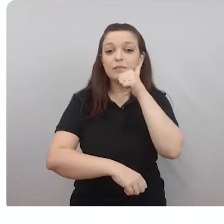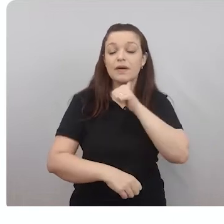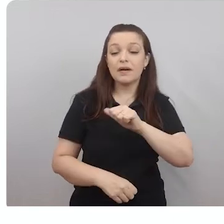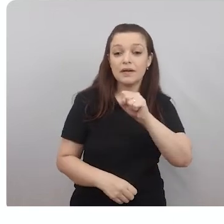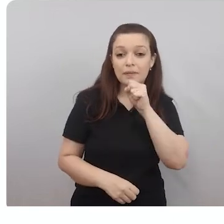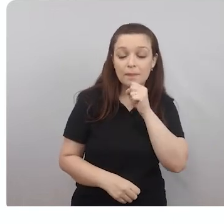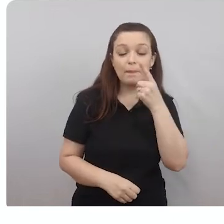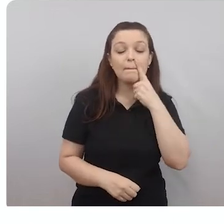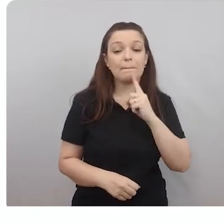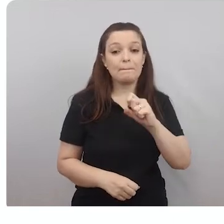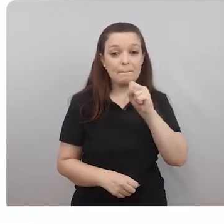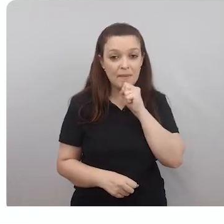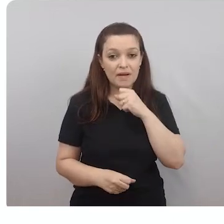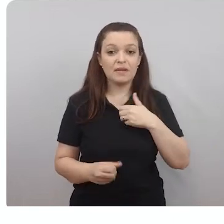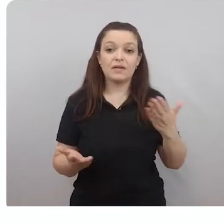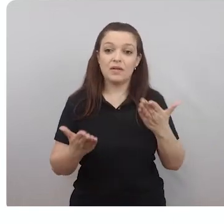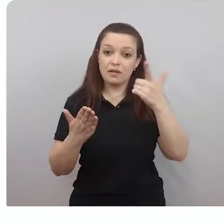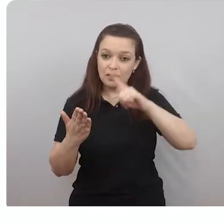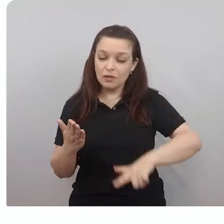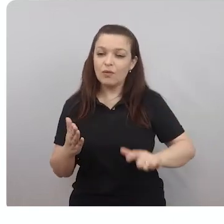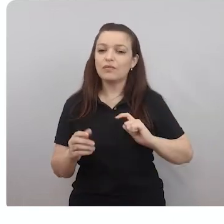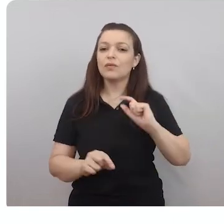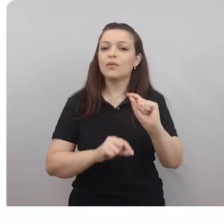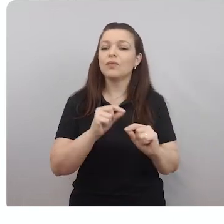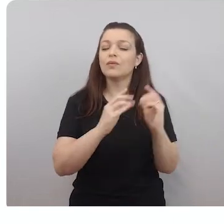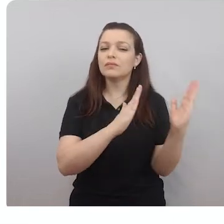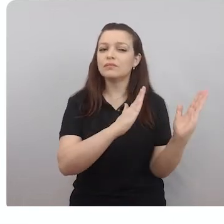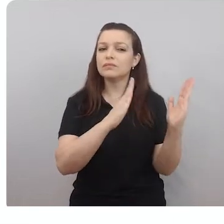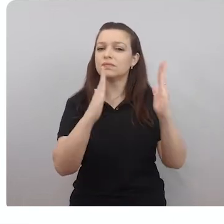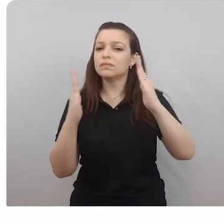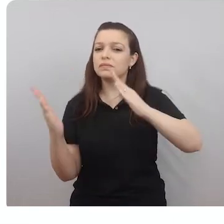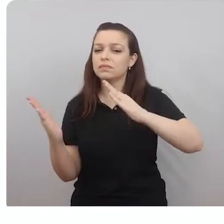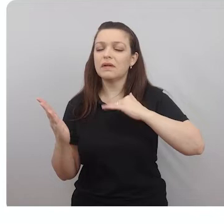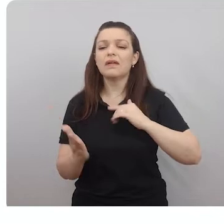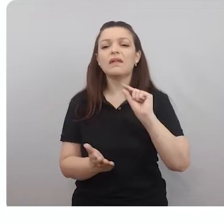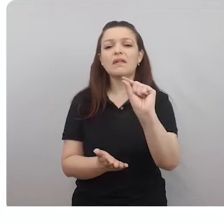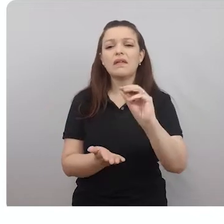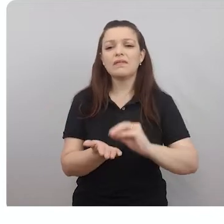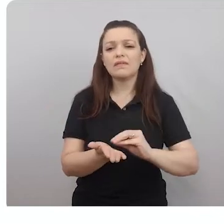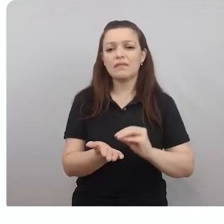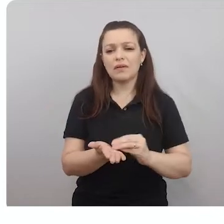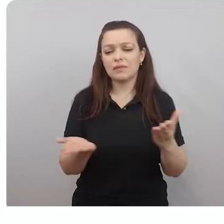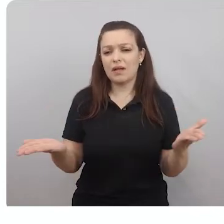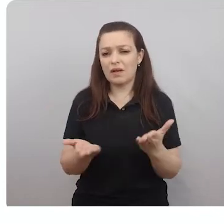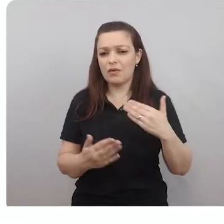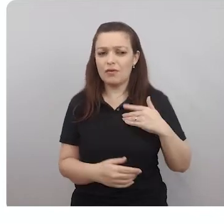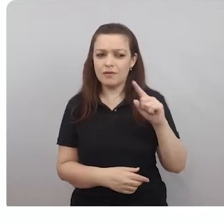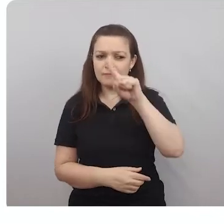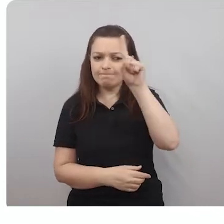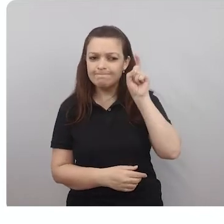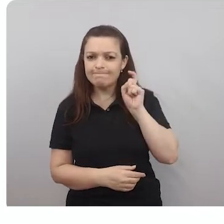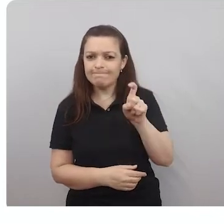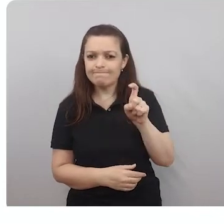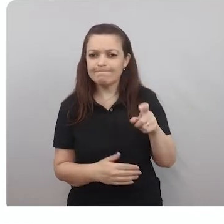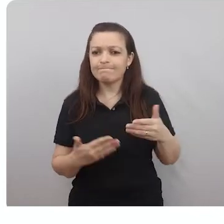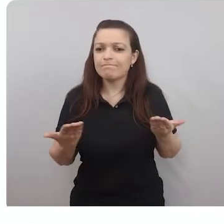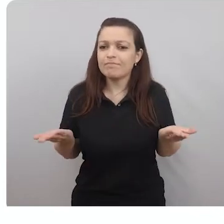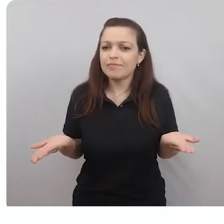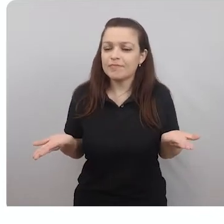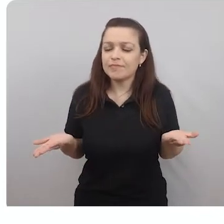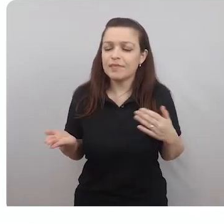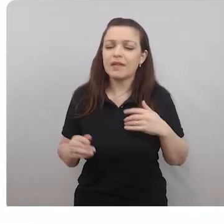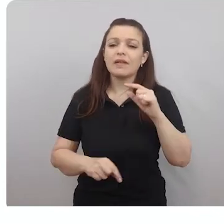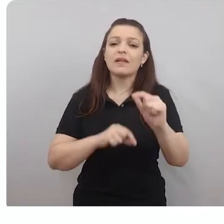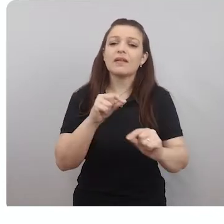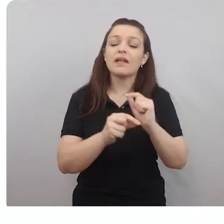vem o sapo, a mãe e o pai. Essa é a sequência. Então, nós temos que